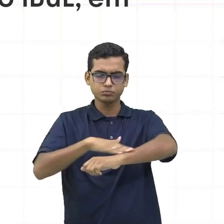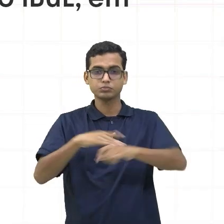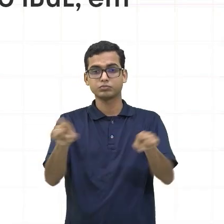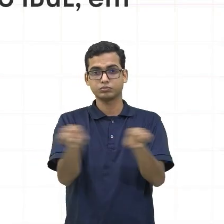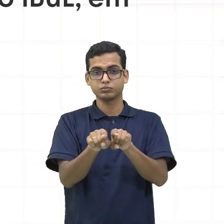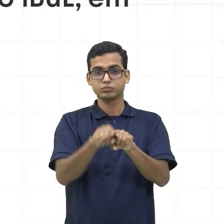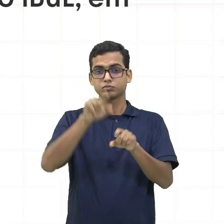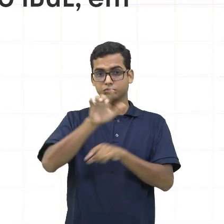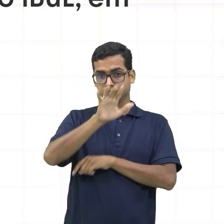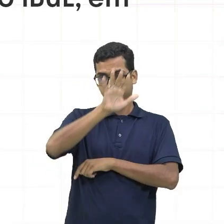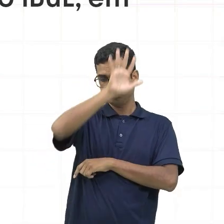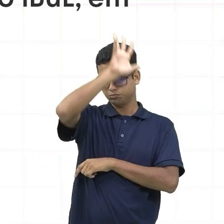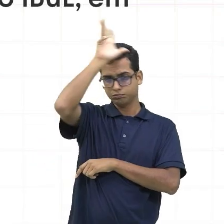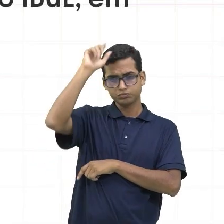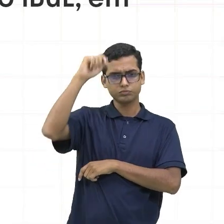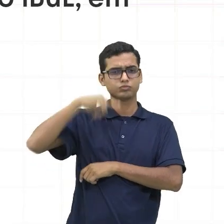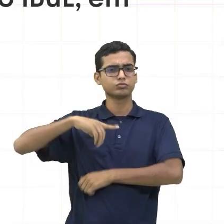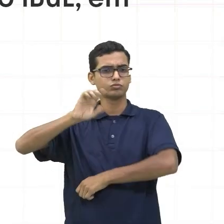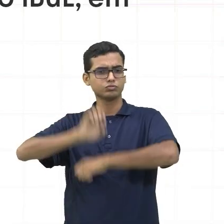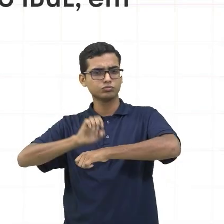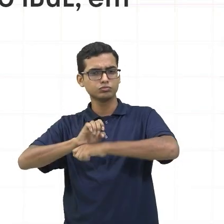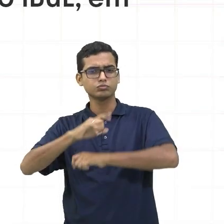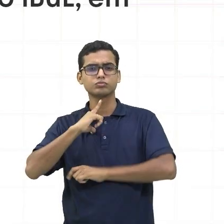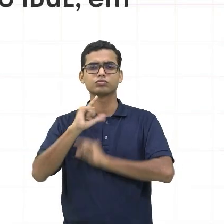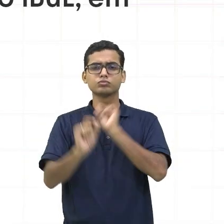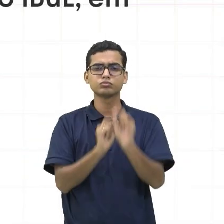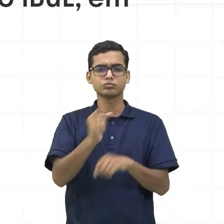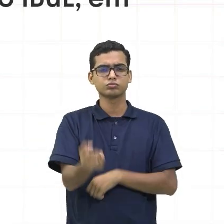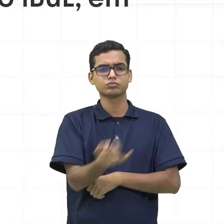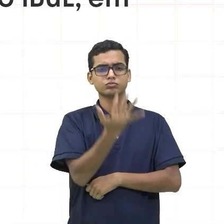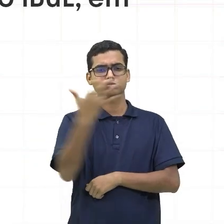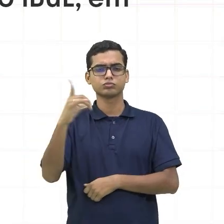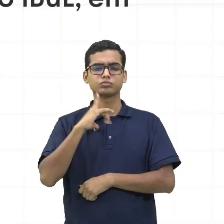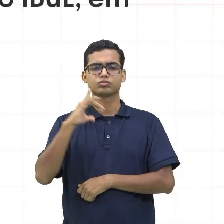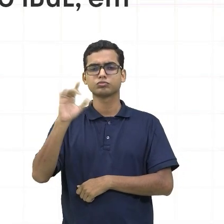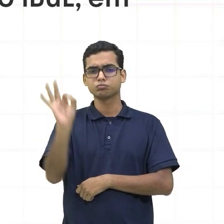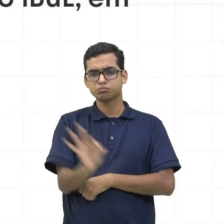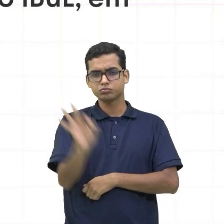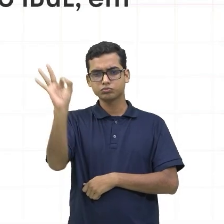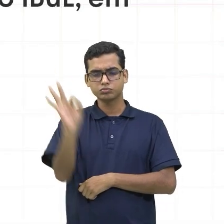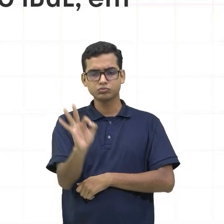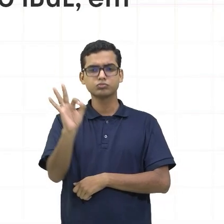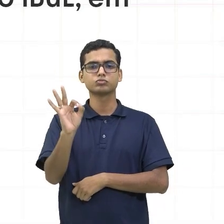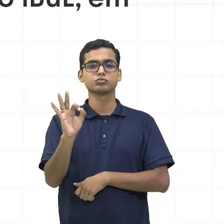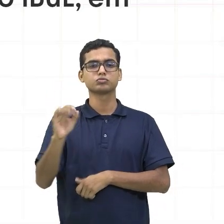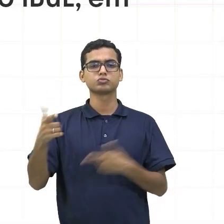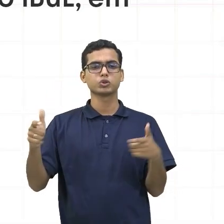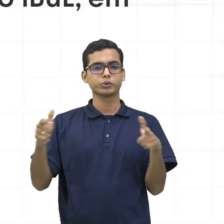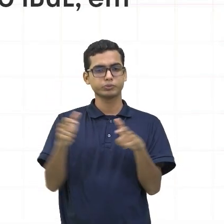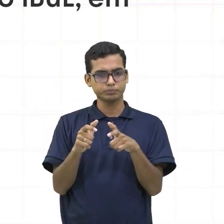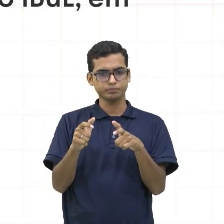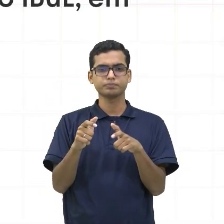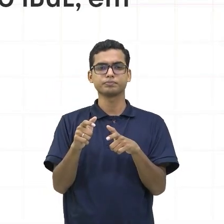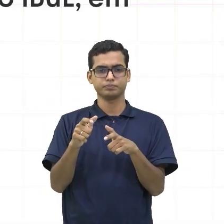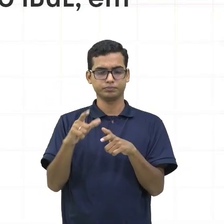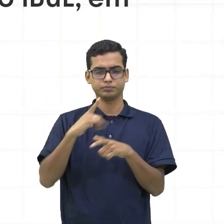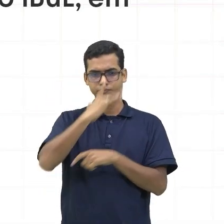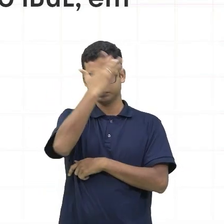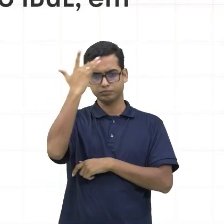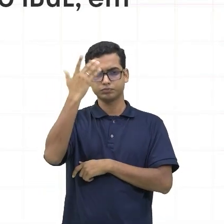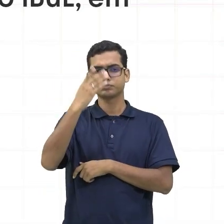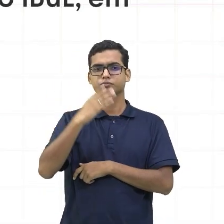Amazonas é o estado do Brasil com o menor percentual da população que se autodeclarou branca, correspondendo ali